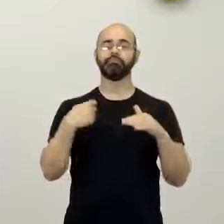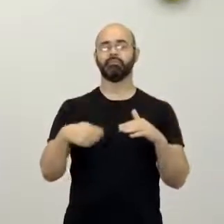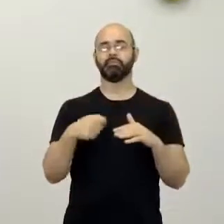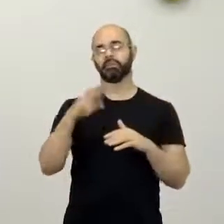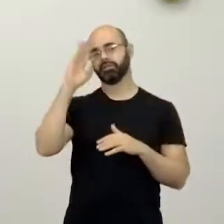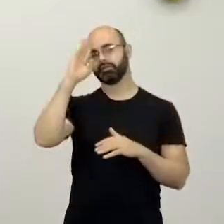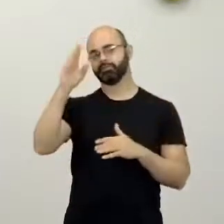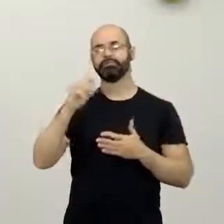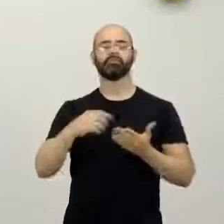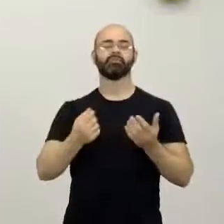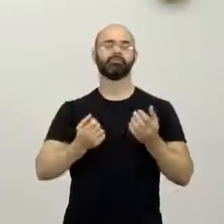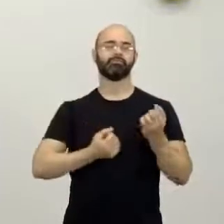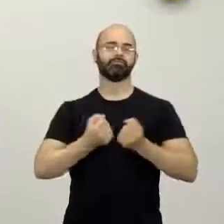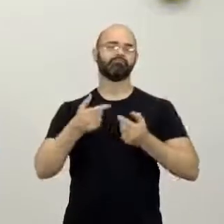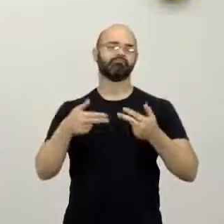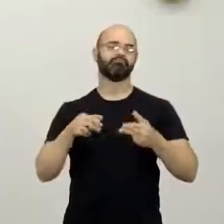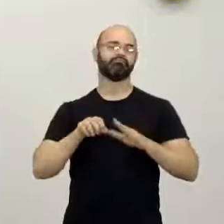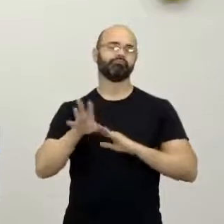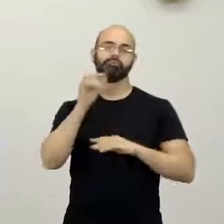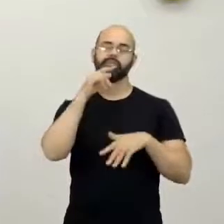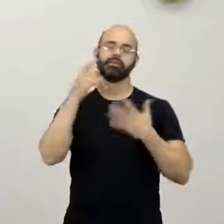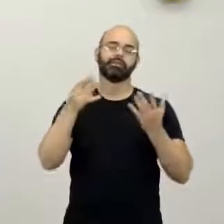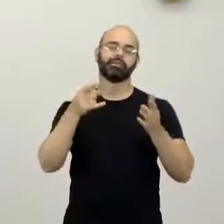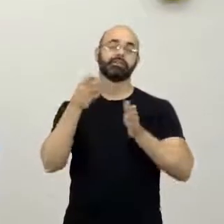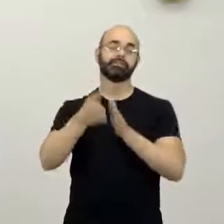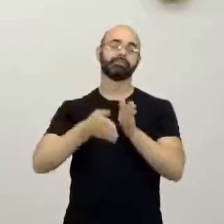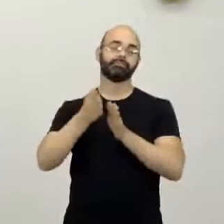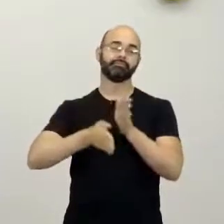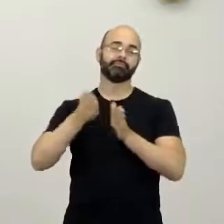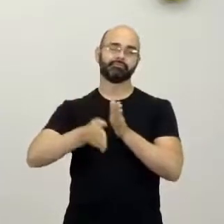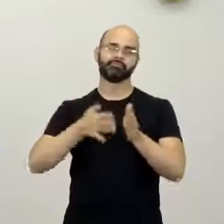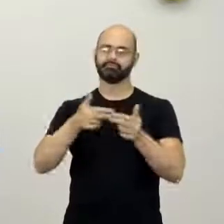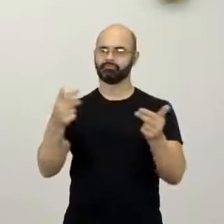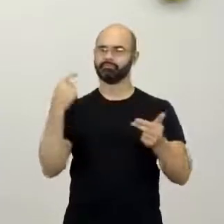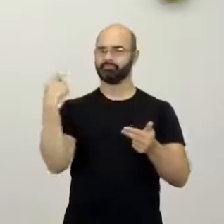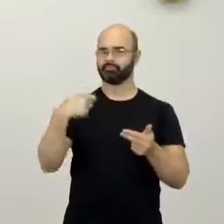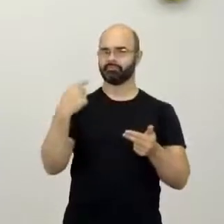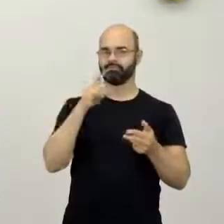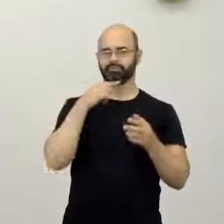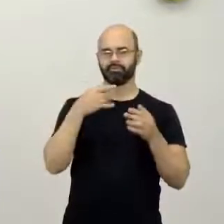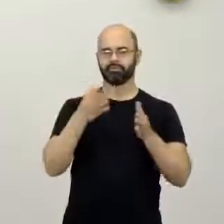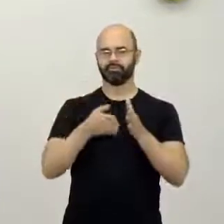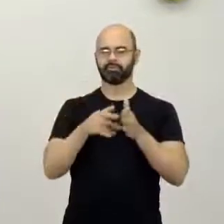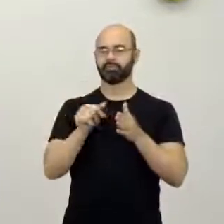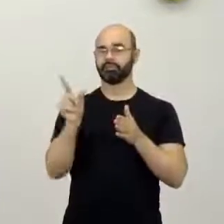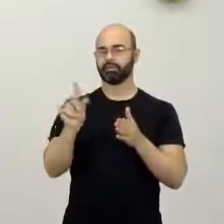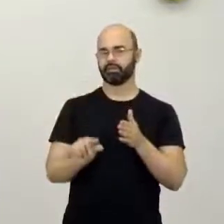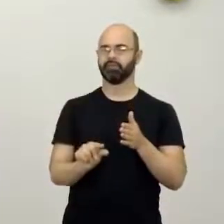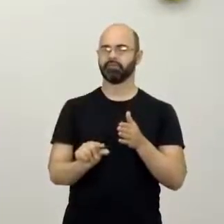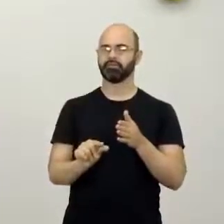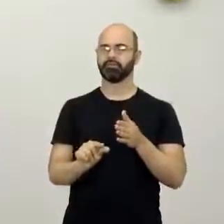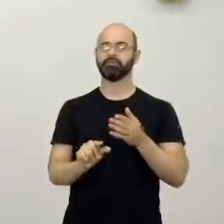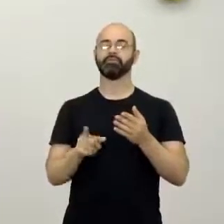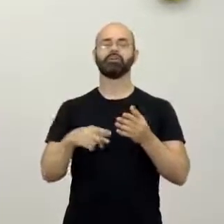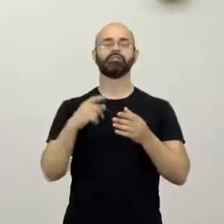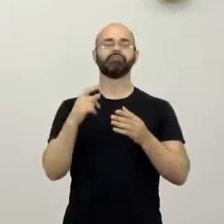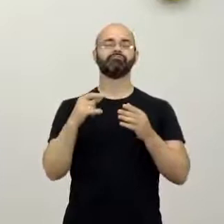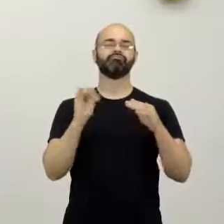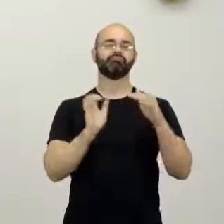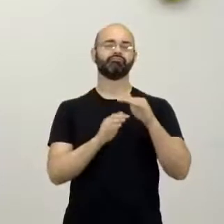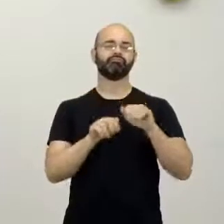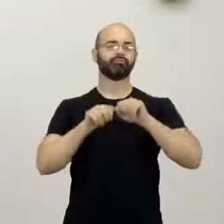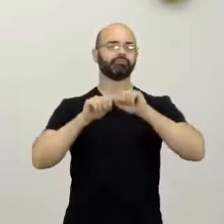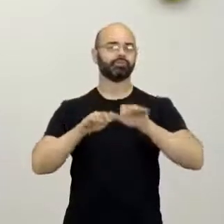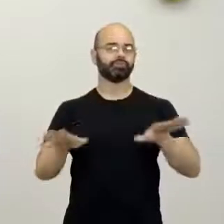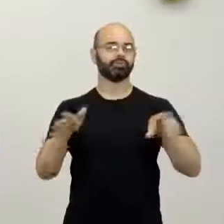de transporte, o meio de transporte ferroviário, que é o mais barato aí, é via terrestre, e espalhar esse investimento aí através